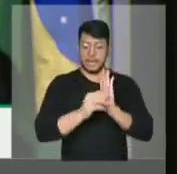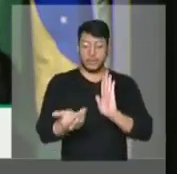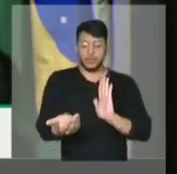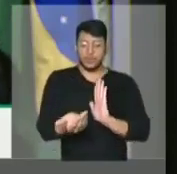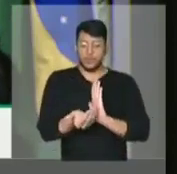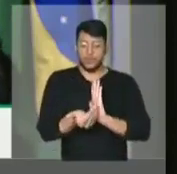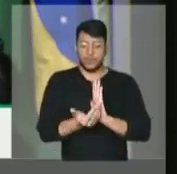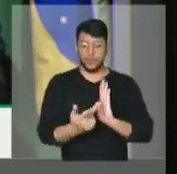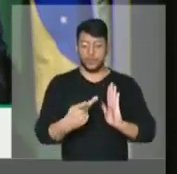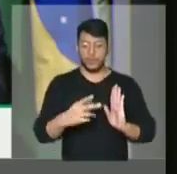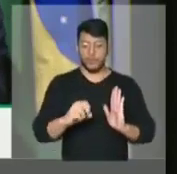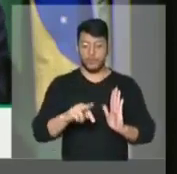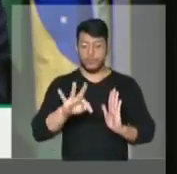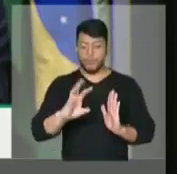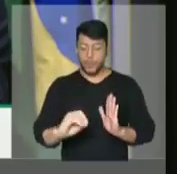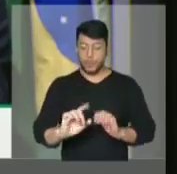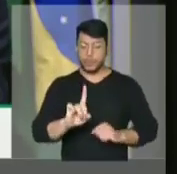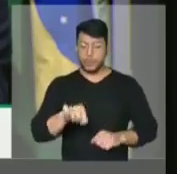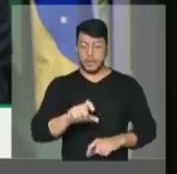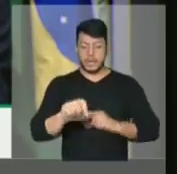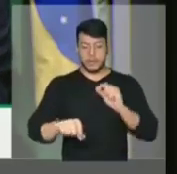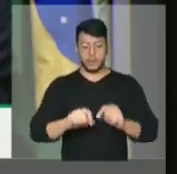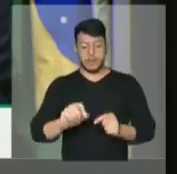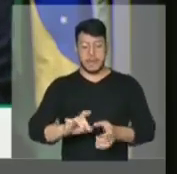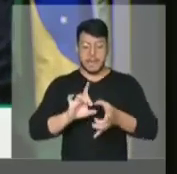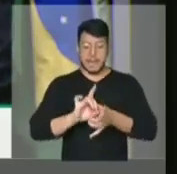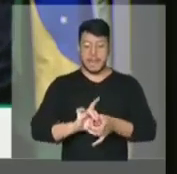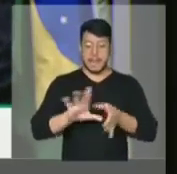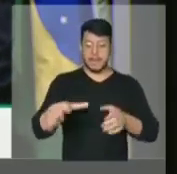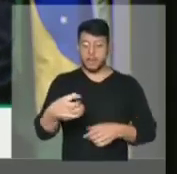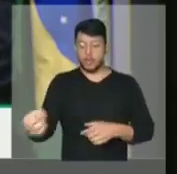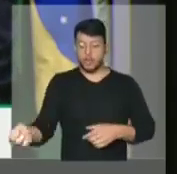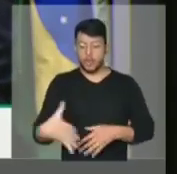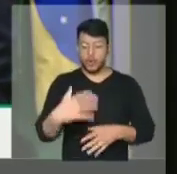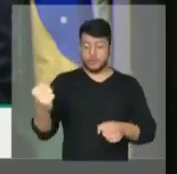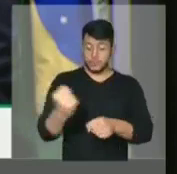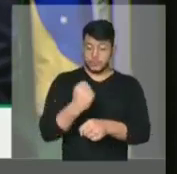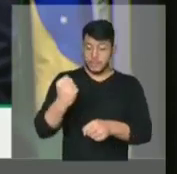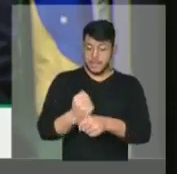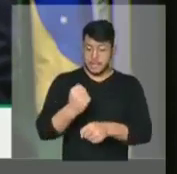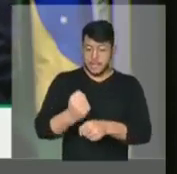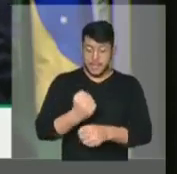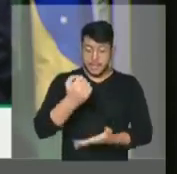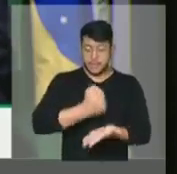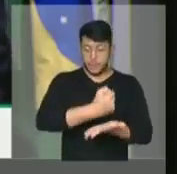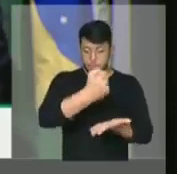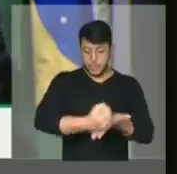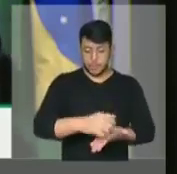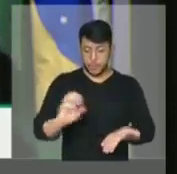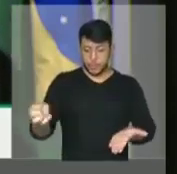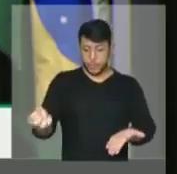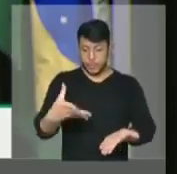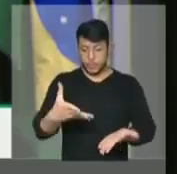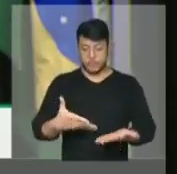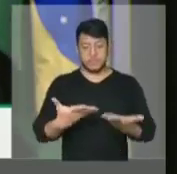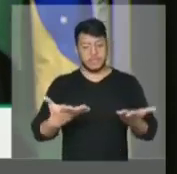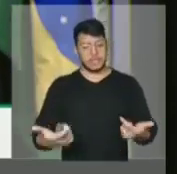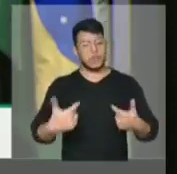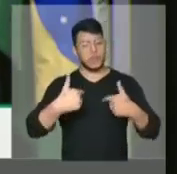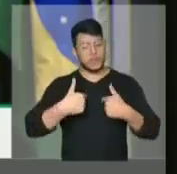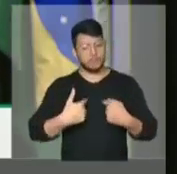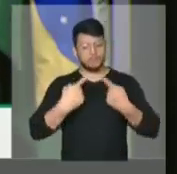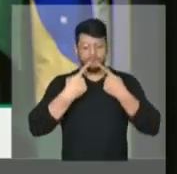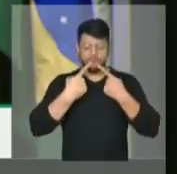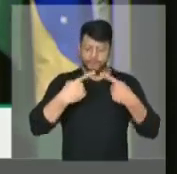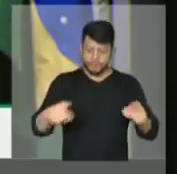Dilma, nos tirou autonomia para novas licitações e contratos, e aqui estava eu para denunciar